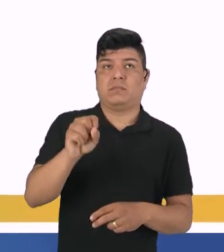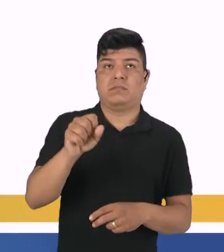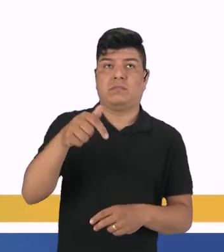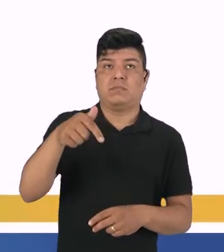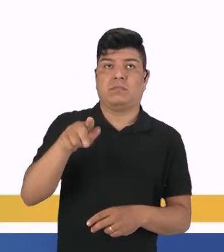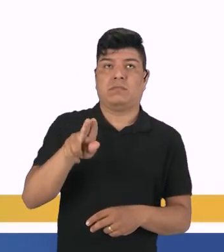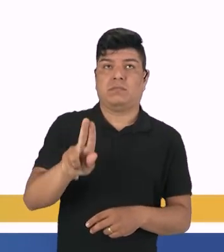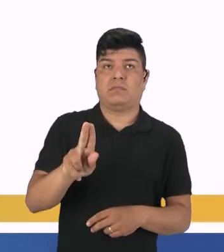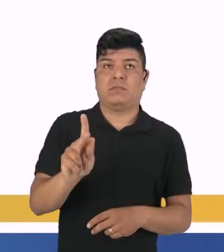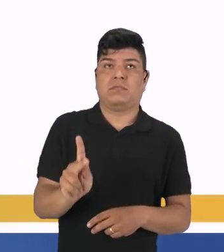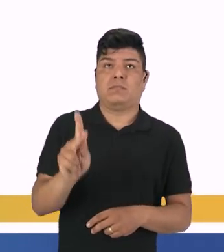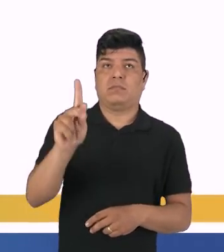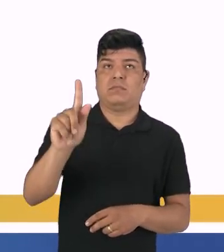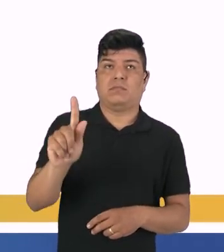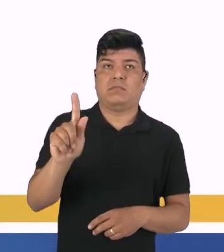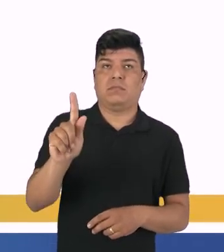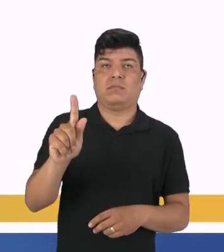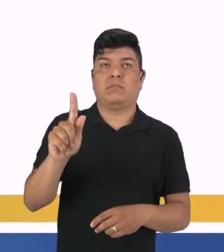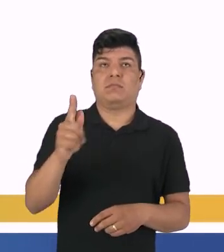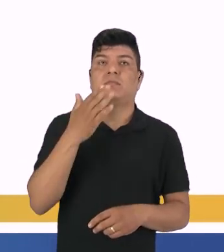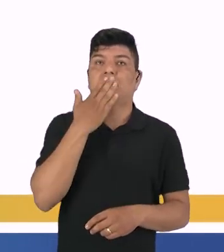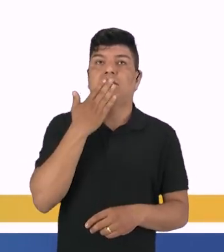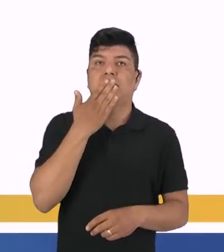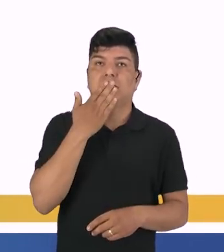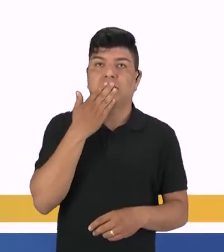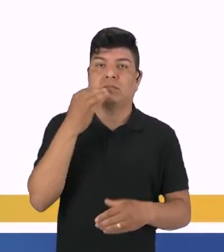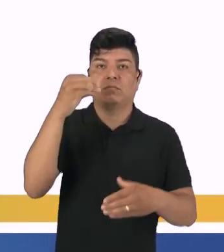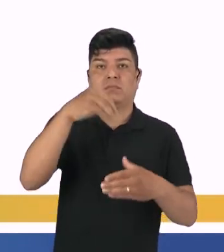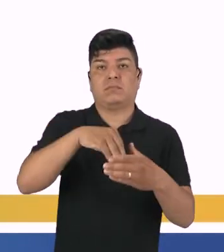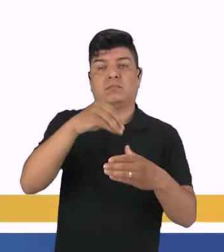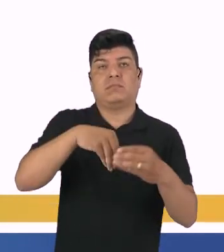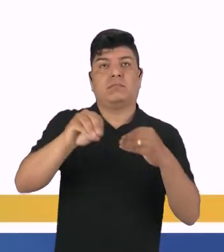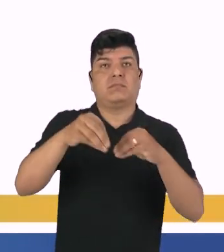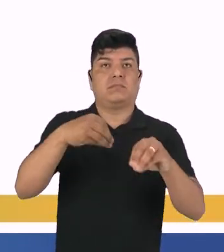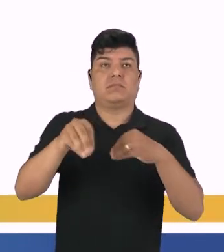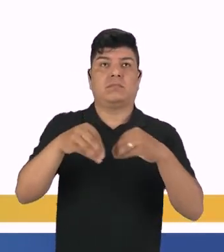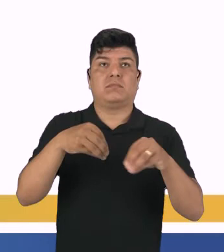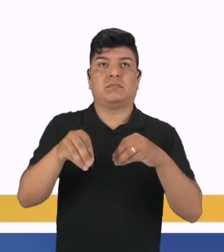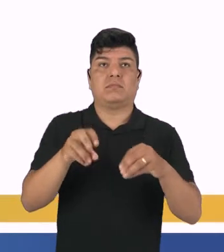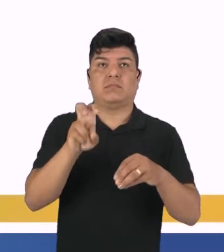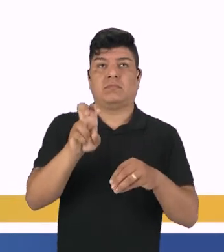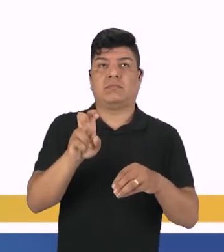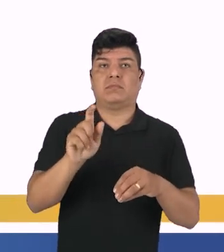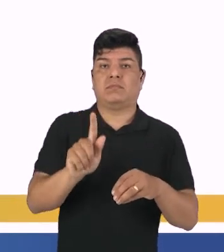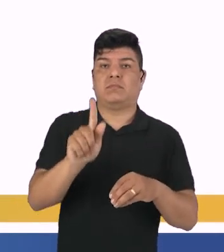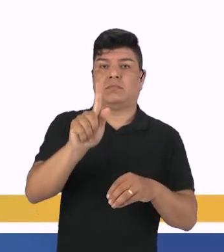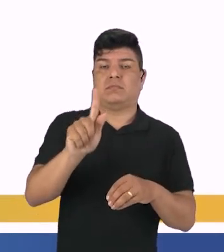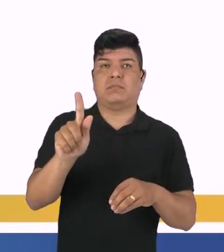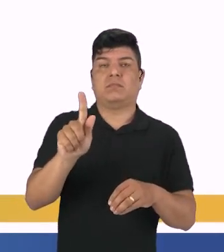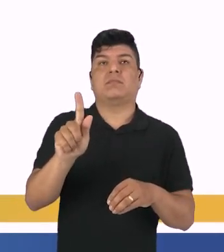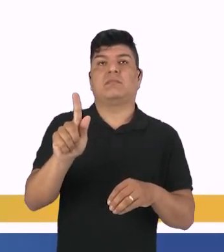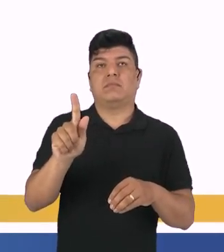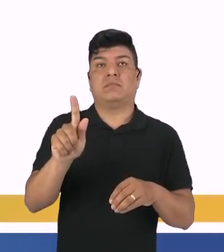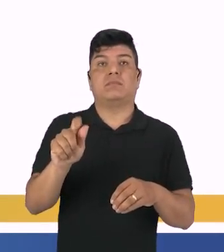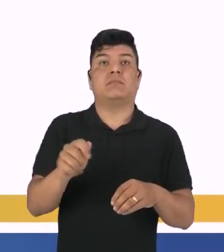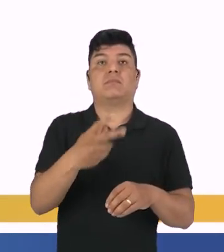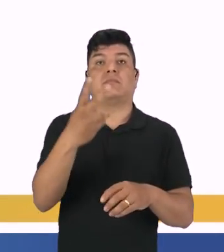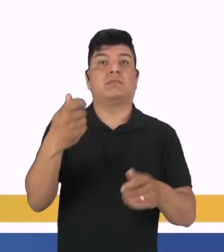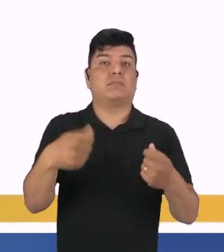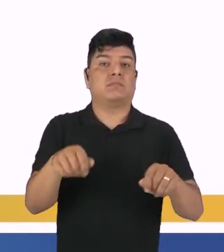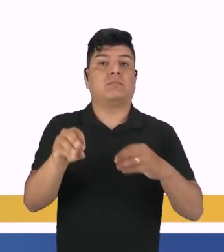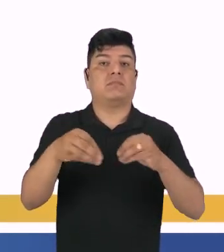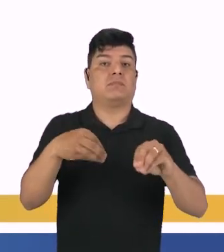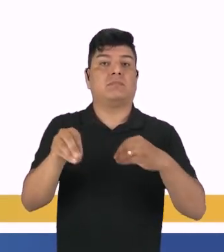3.875 kg de açúcar deverá ser colocada em sacos de 5 kg cada um. Quantos sacos serão necessários? Ou serão enchidos,